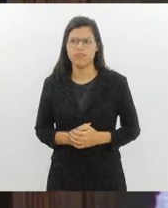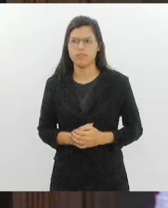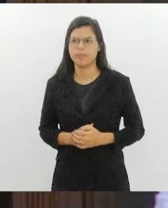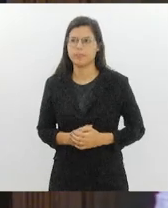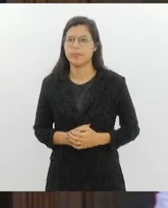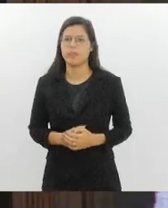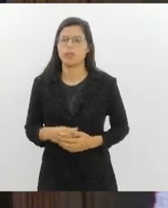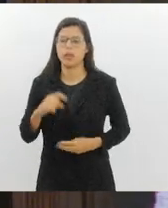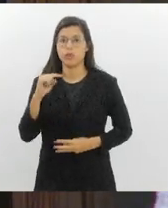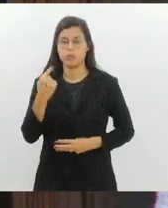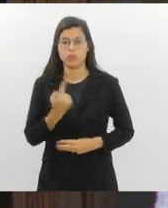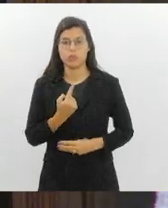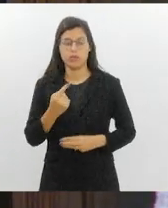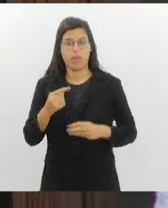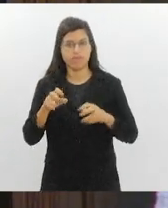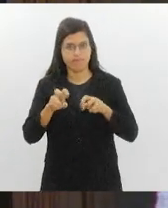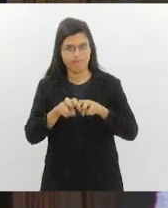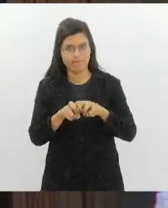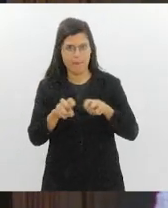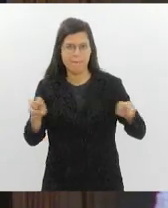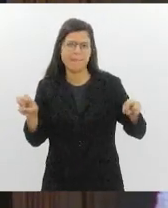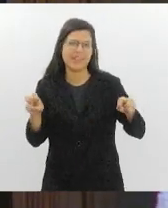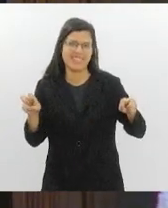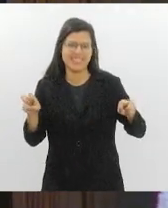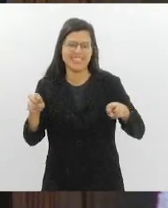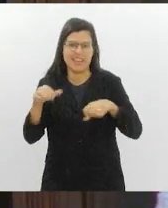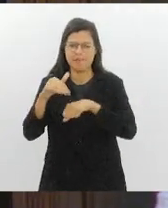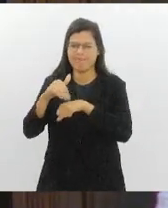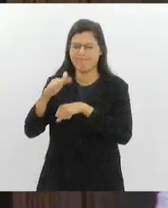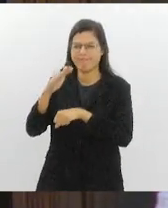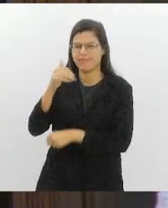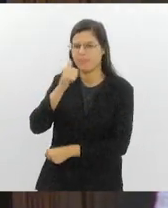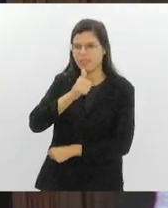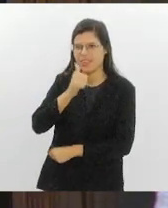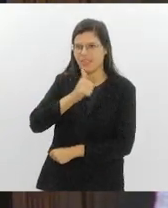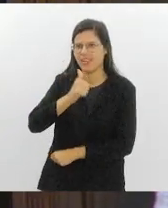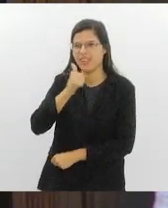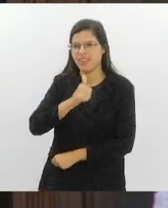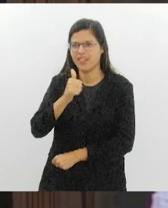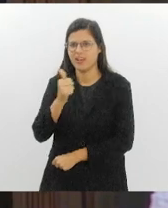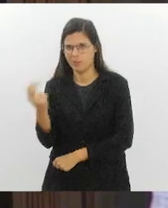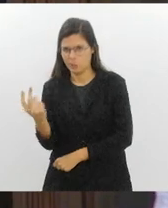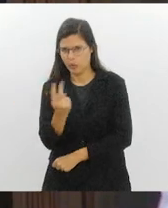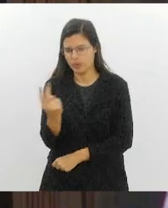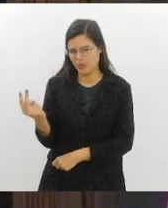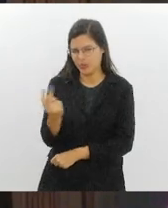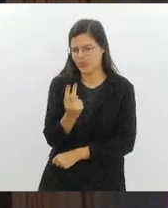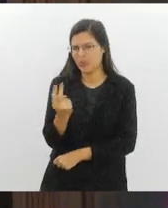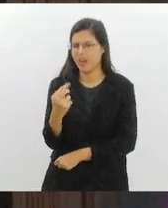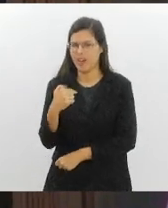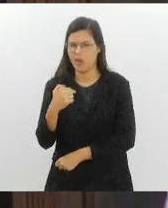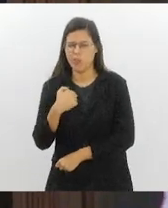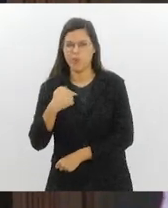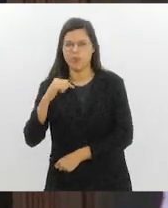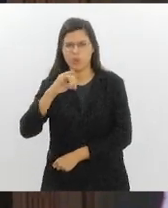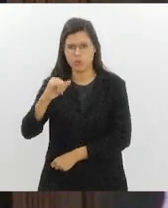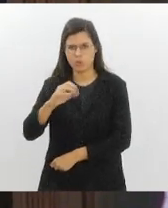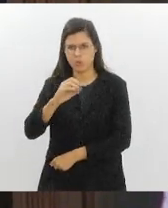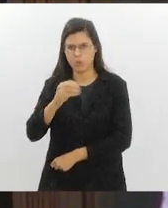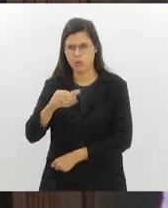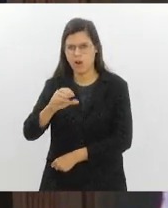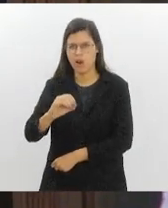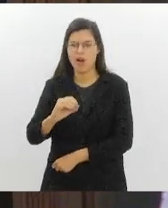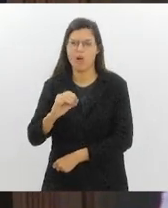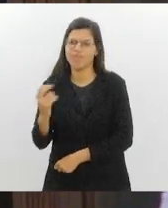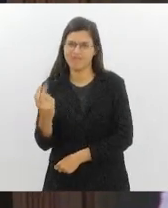bastante feminina, nós estamos aqui na cota, né? Nós dois aqui, eu e o João, estamos aqui na cota. E